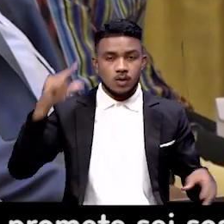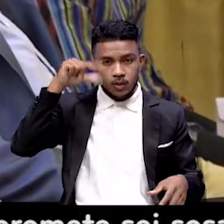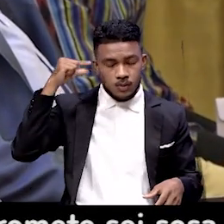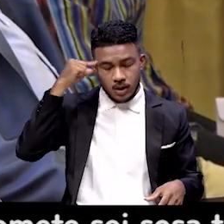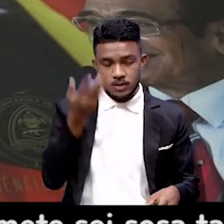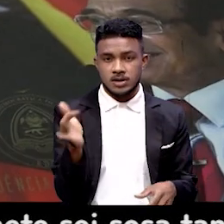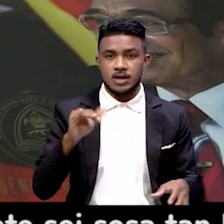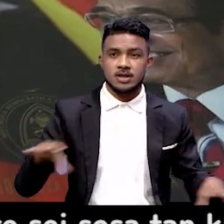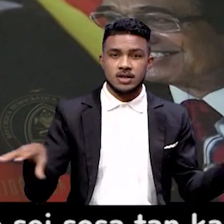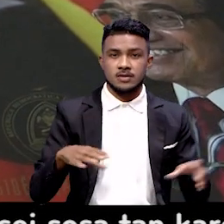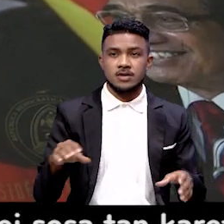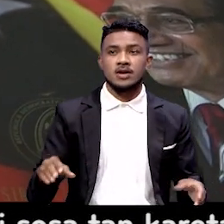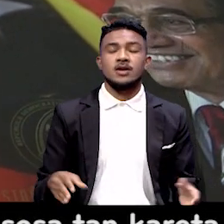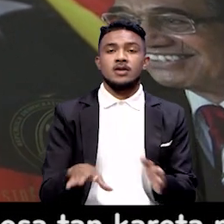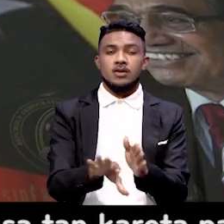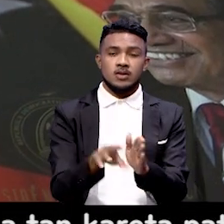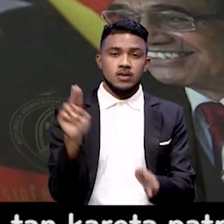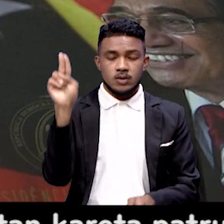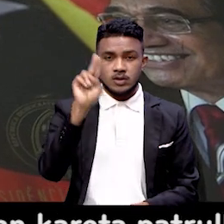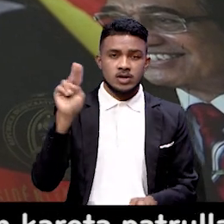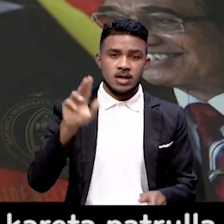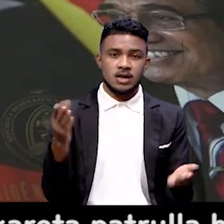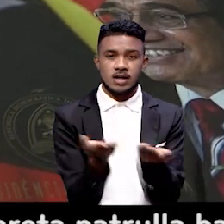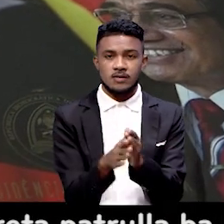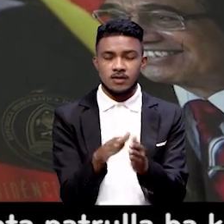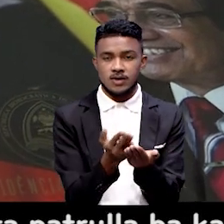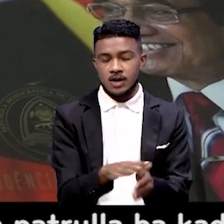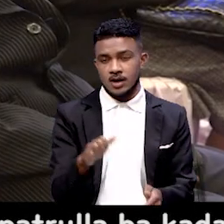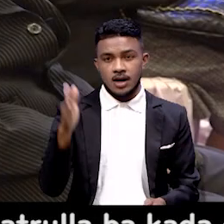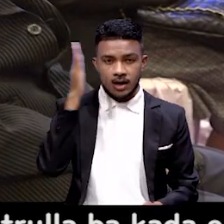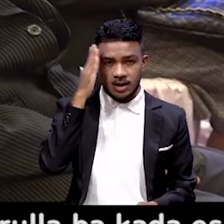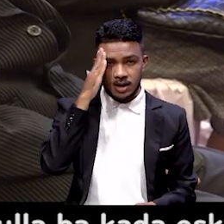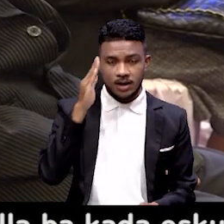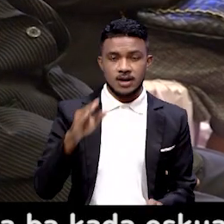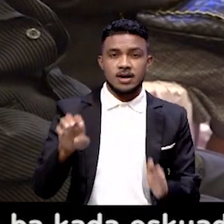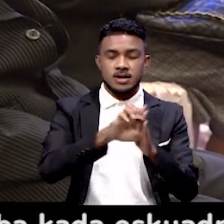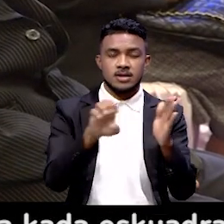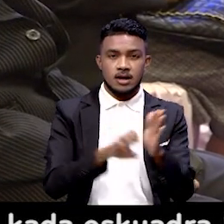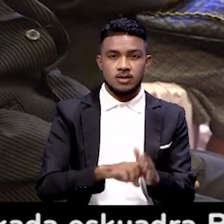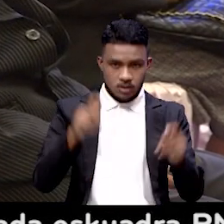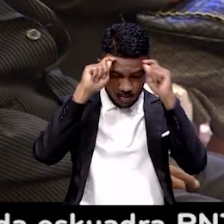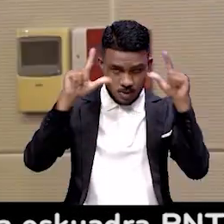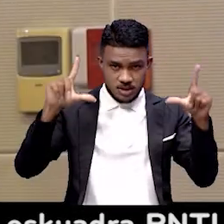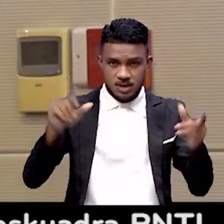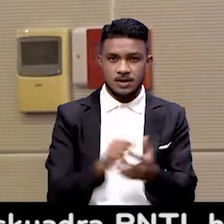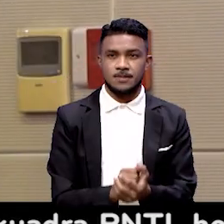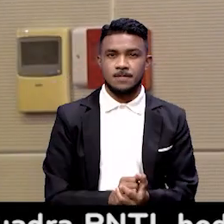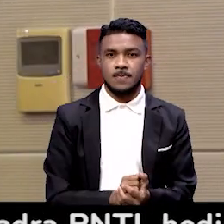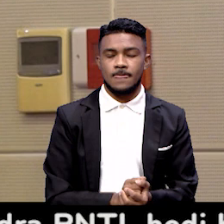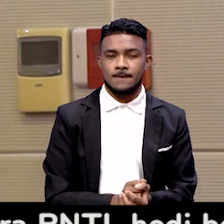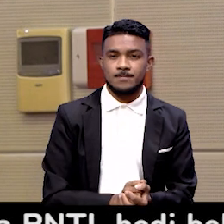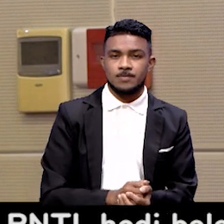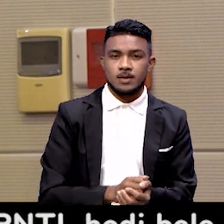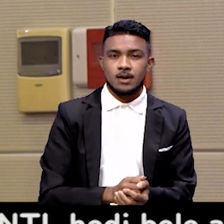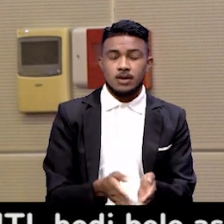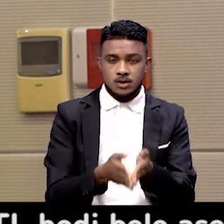usa livro né, sai debate a nível ensino roto-roto, rodi hatene coesão Estado Timor-Leste Nian. Estou convicto de que tenho